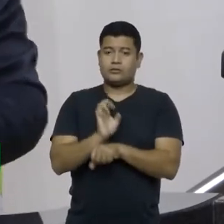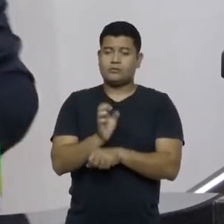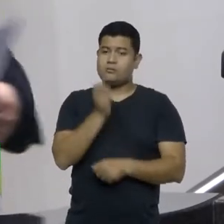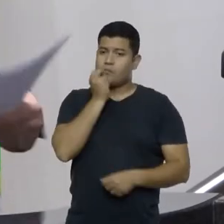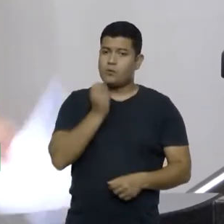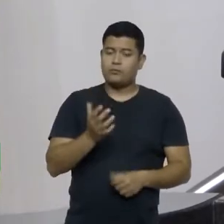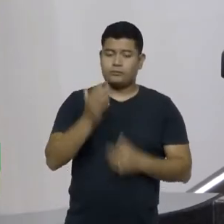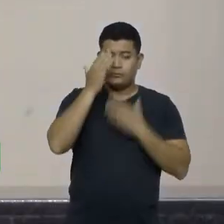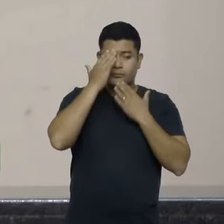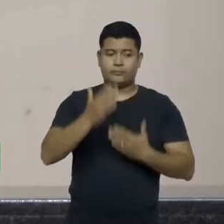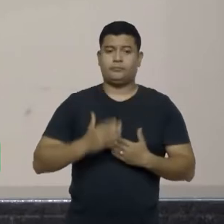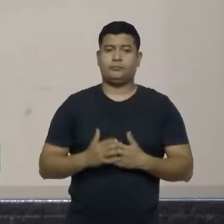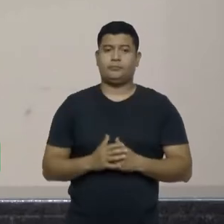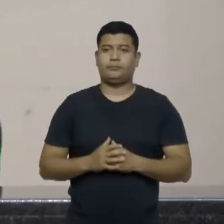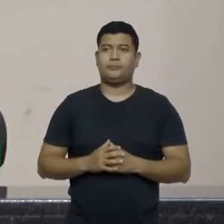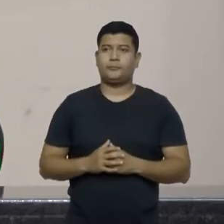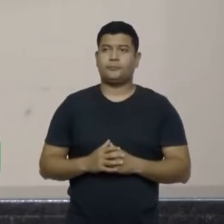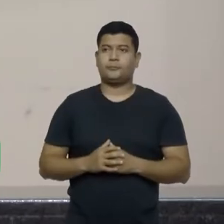Obrigado.